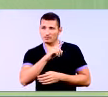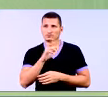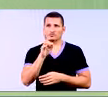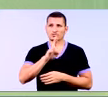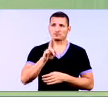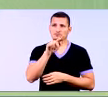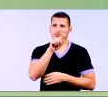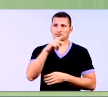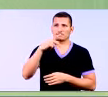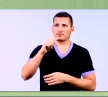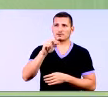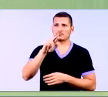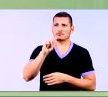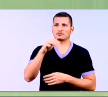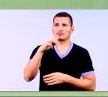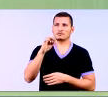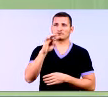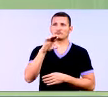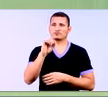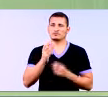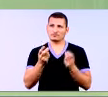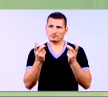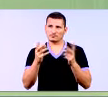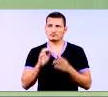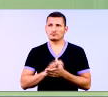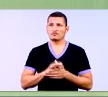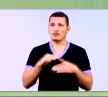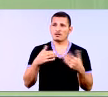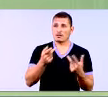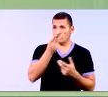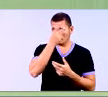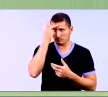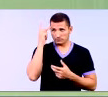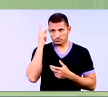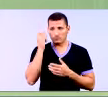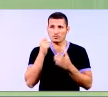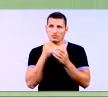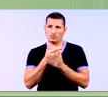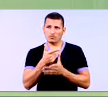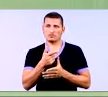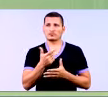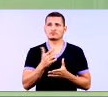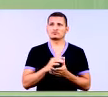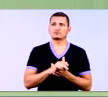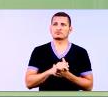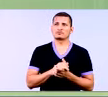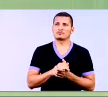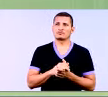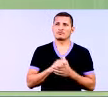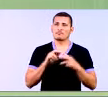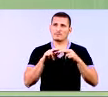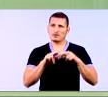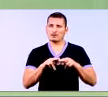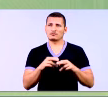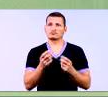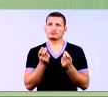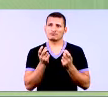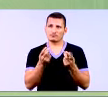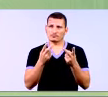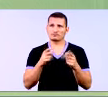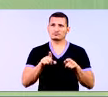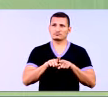vender. Ou seja, o leigo compra baseado nele e o mercado tenta vender baseado nele,